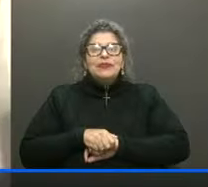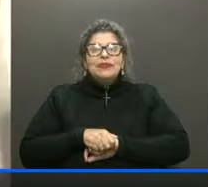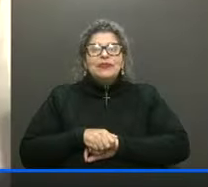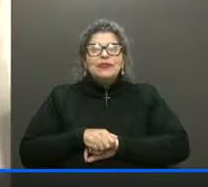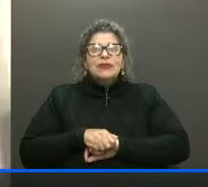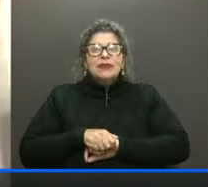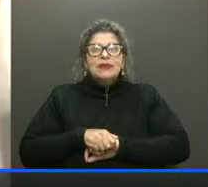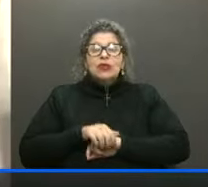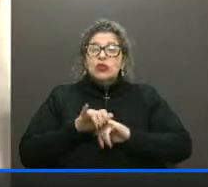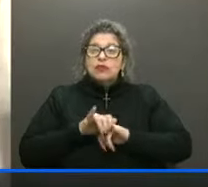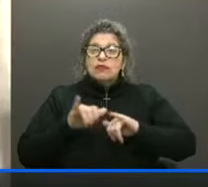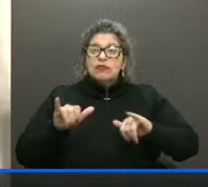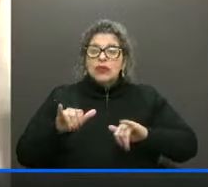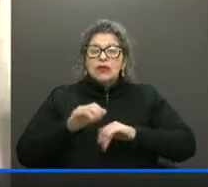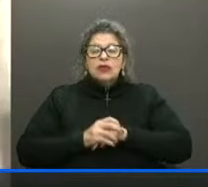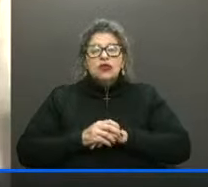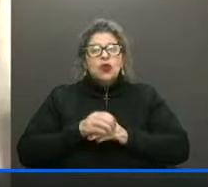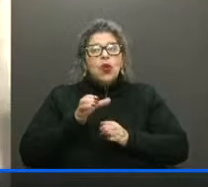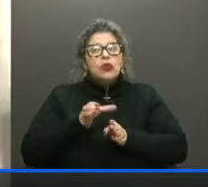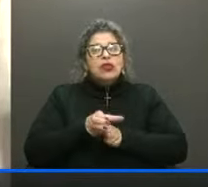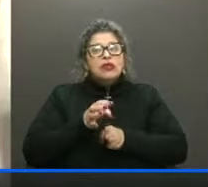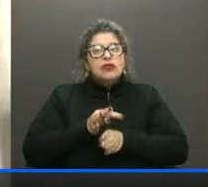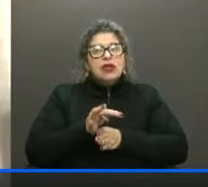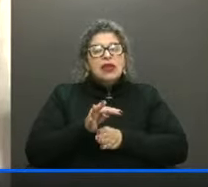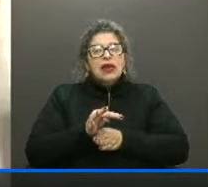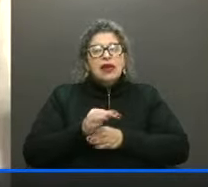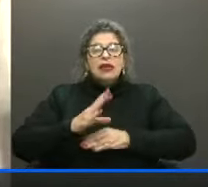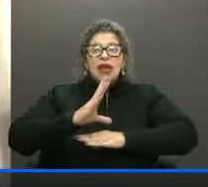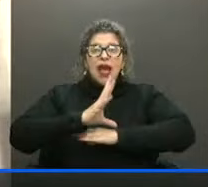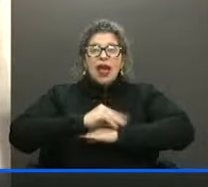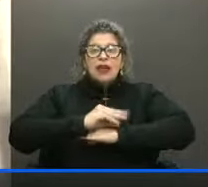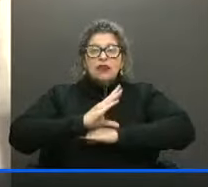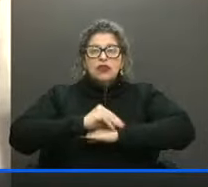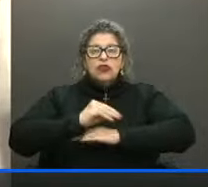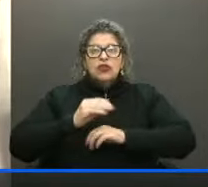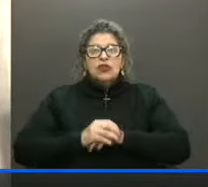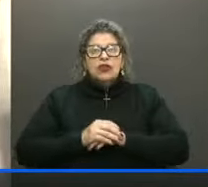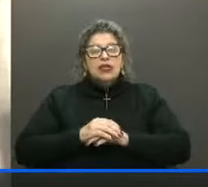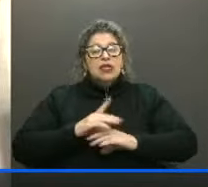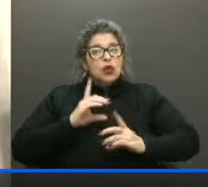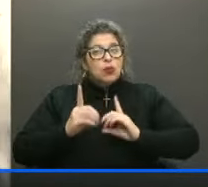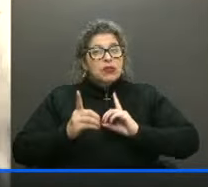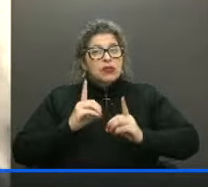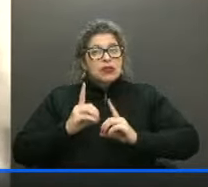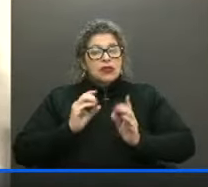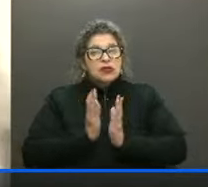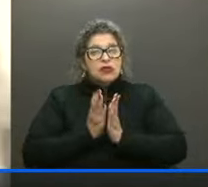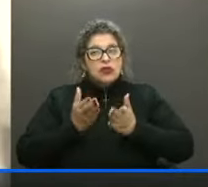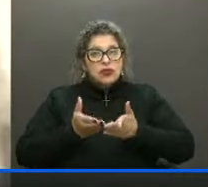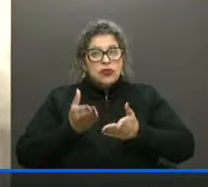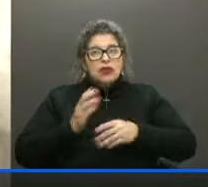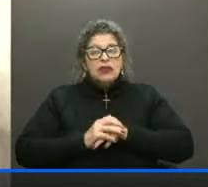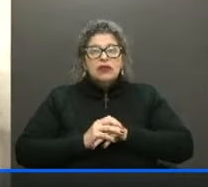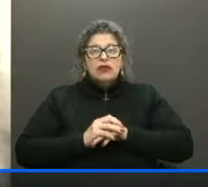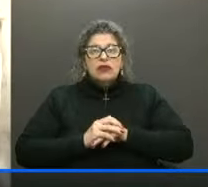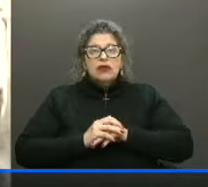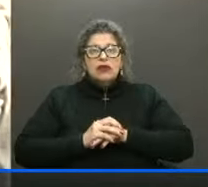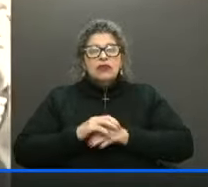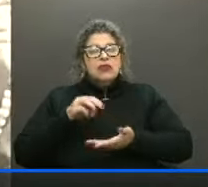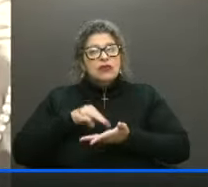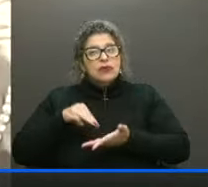Eu sou conselheira tutelar da Restinga Extremo Sul e atualmente estou na coordenação da Comissão de Educação do Conselho Tutelar de